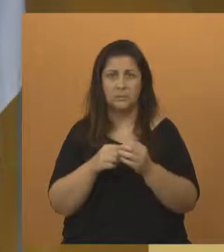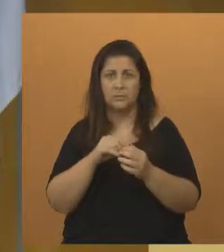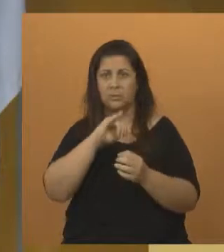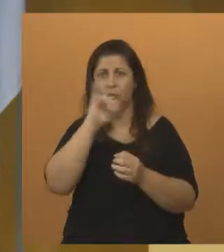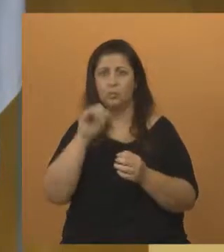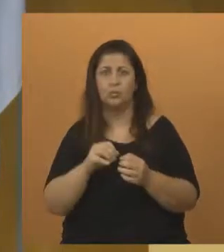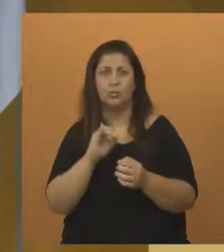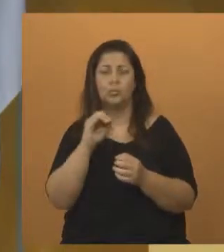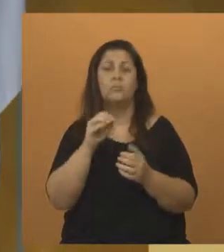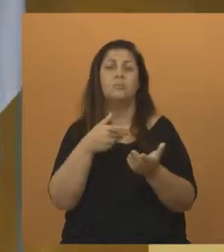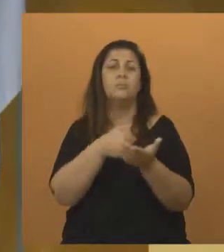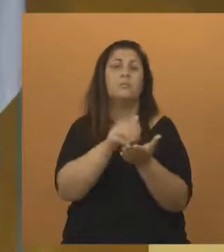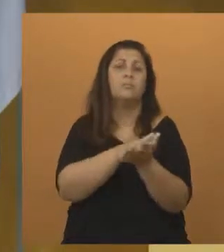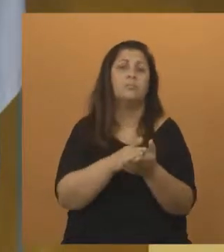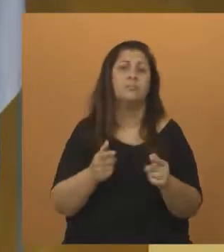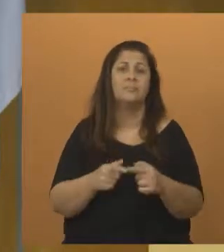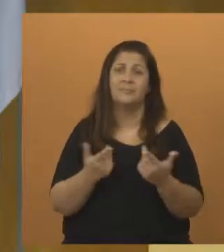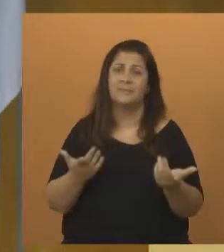mas mesmo assim,